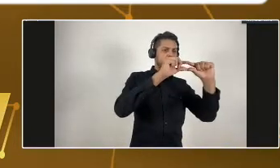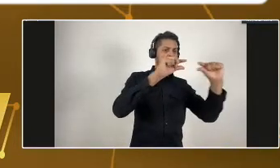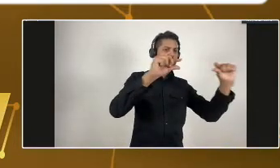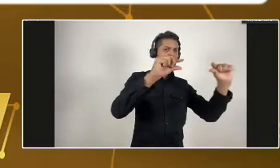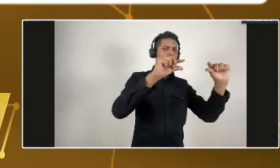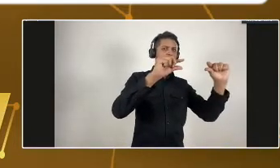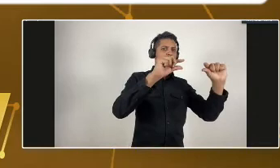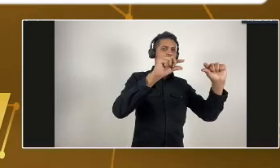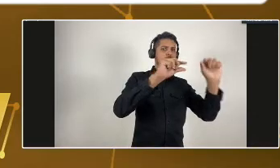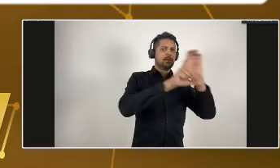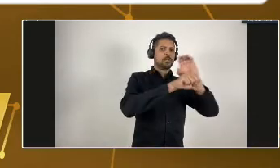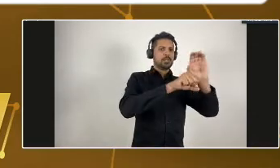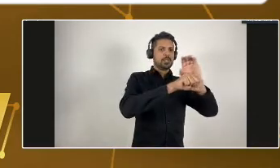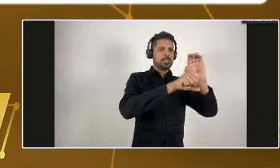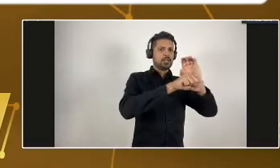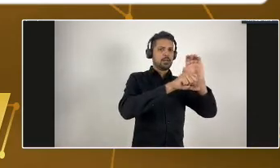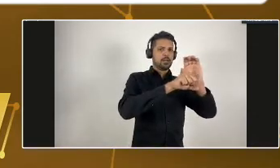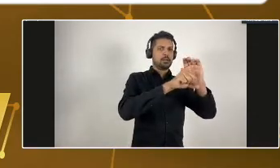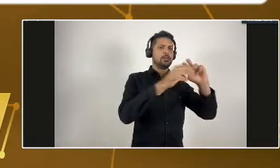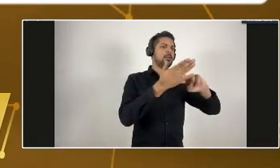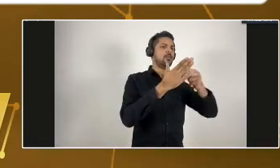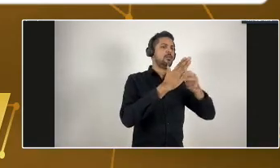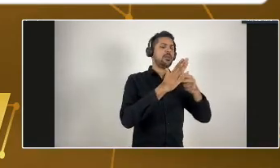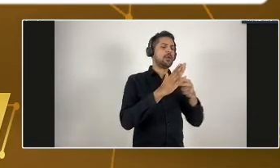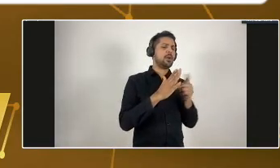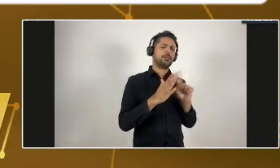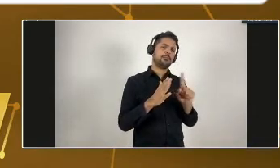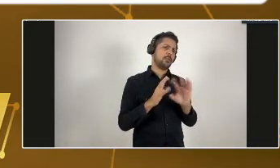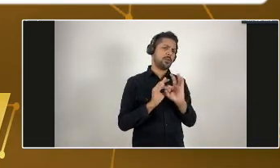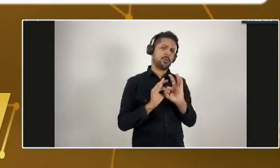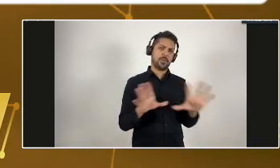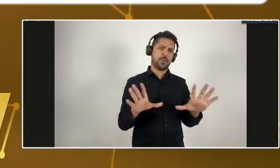não estão disponíveis. Então, para a gente ver